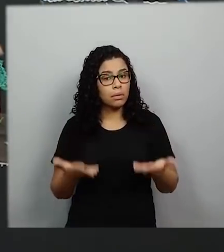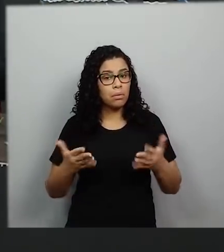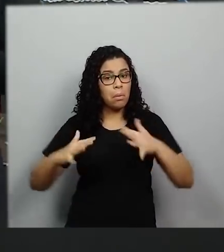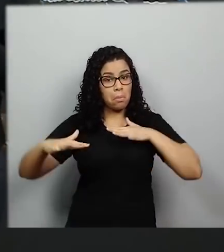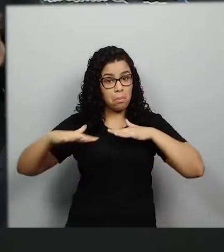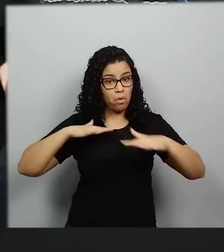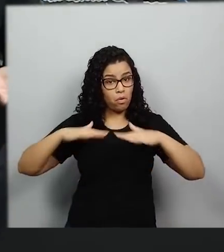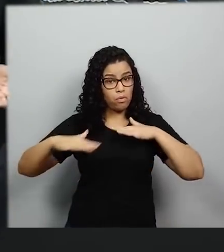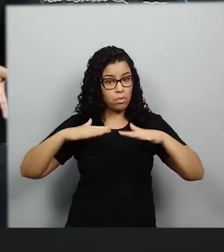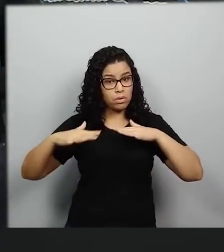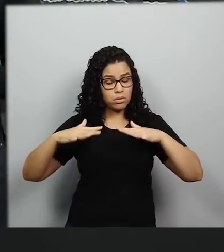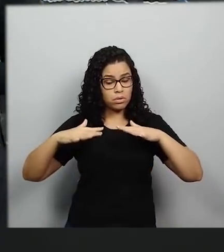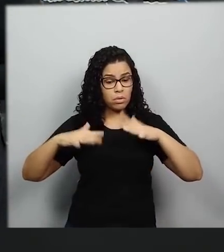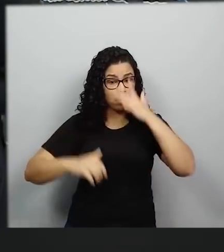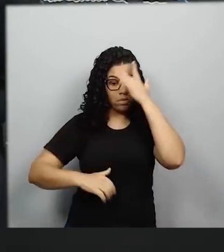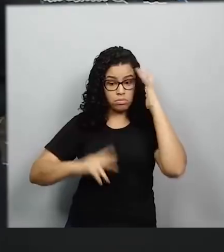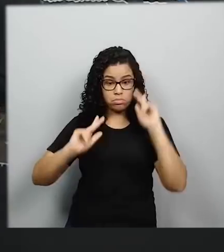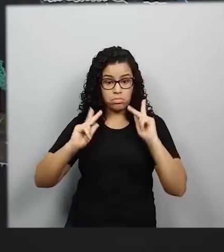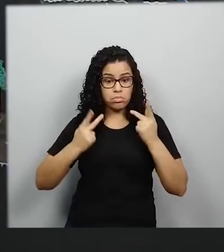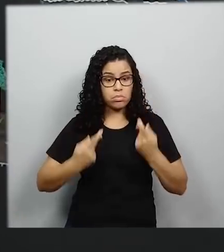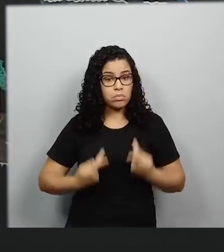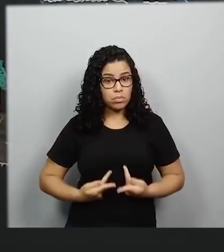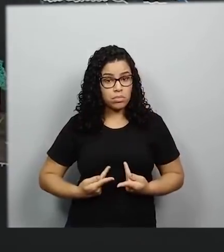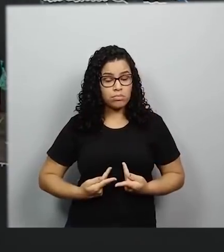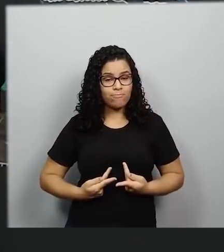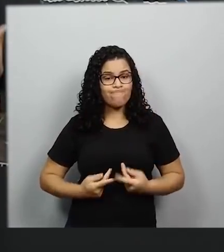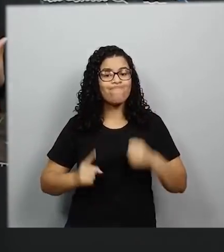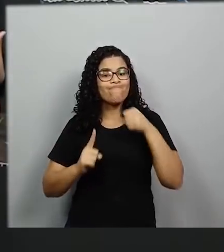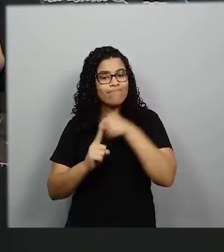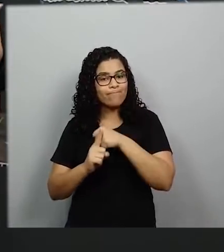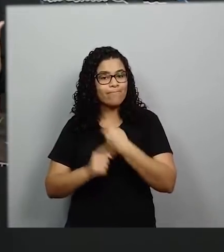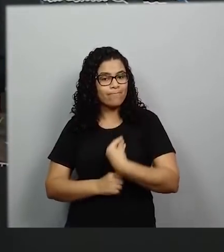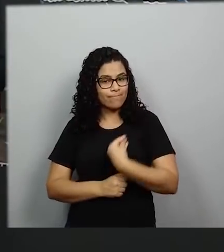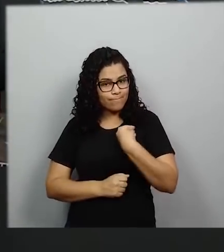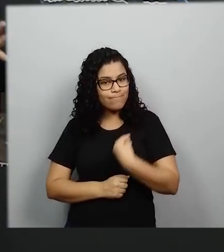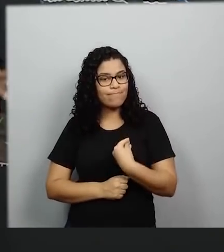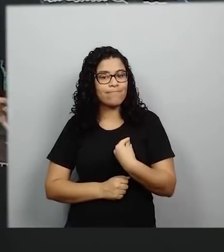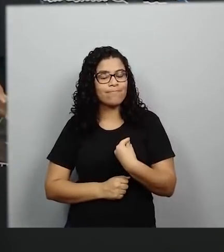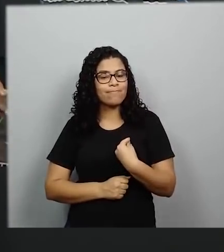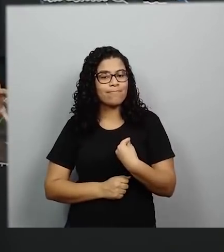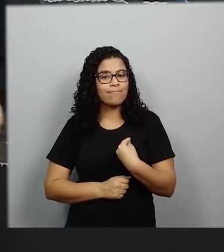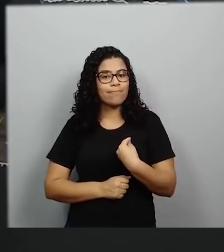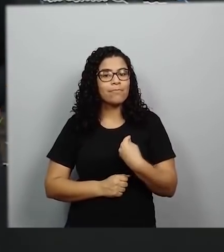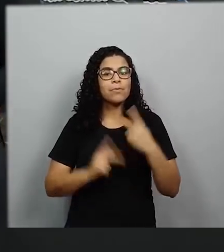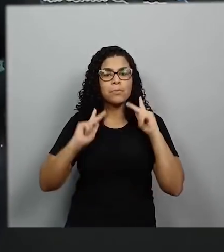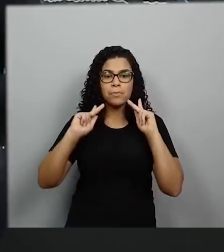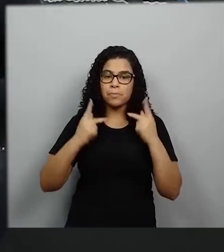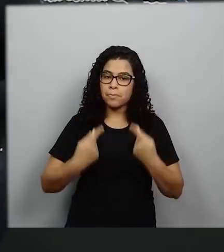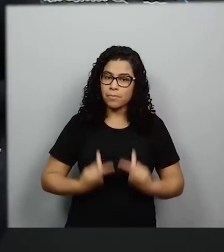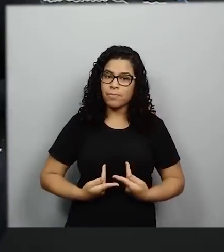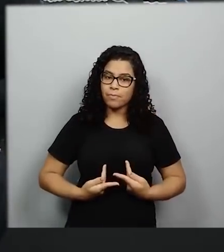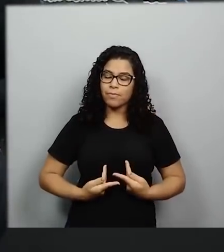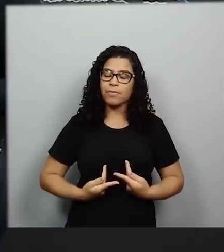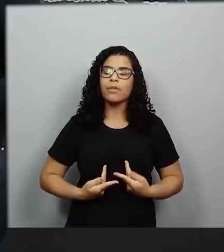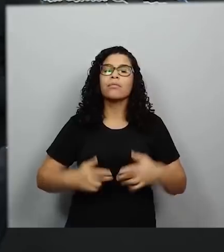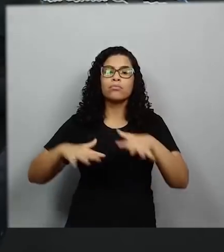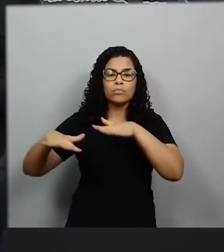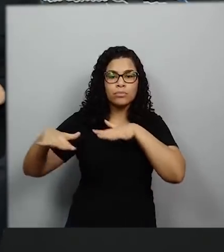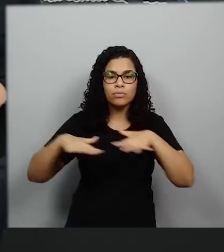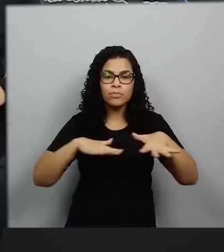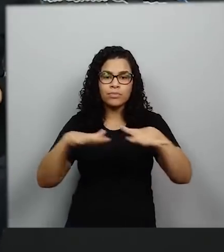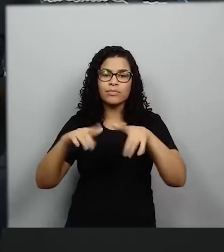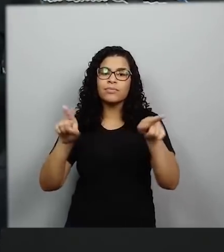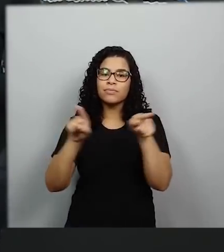a movimentação humana, o impacto na vida humana vai interferir no ambiente também. Além